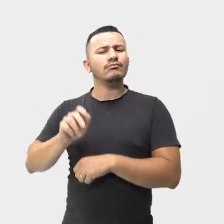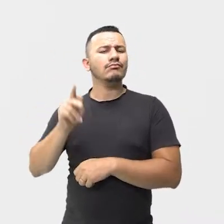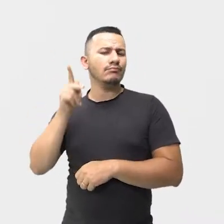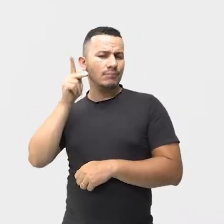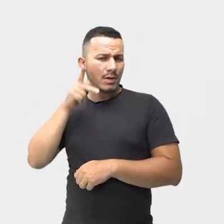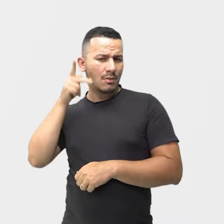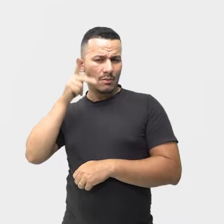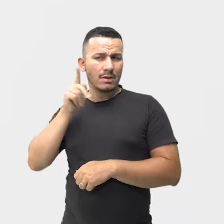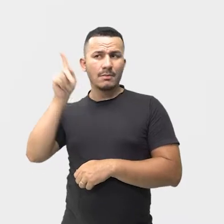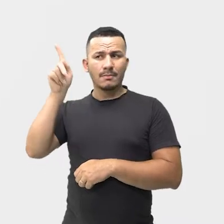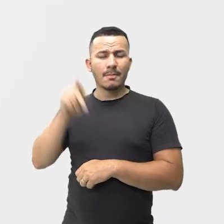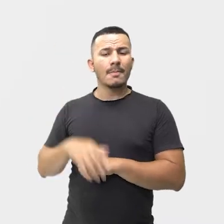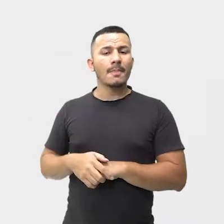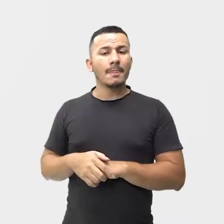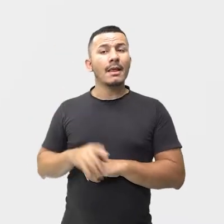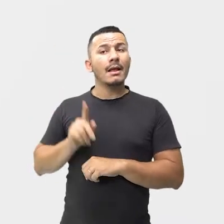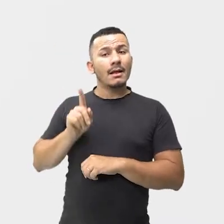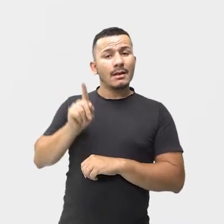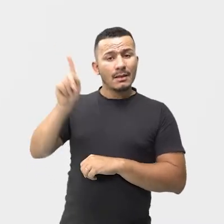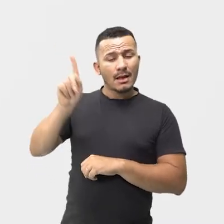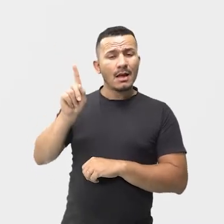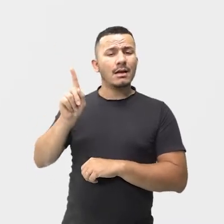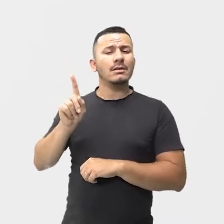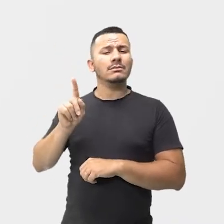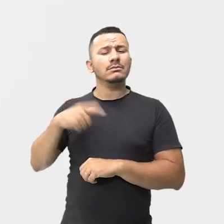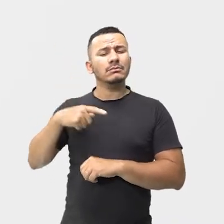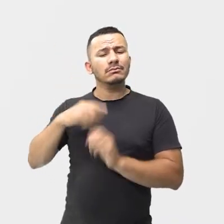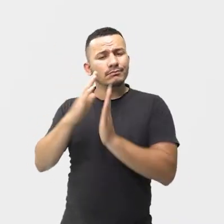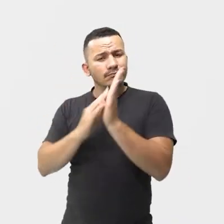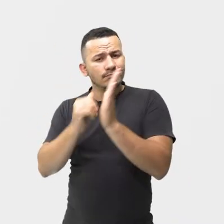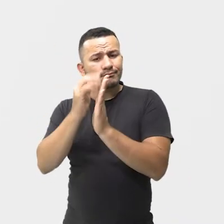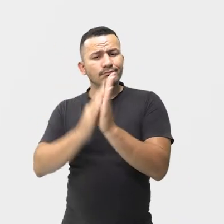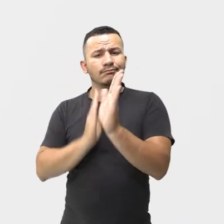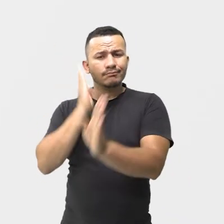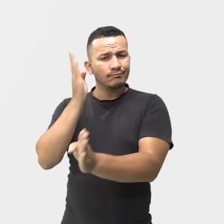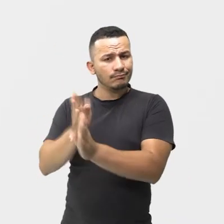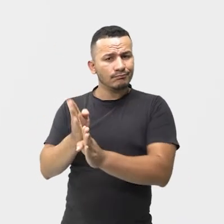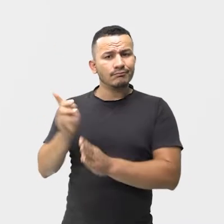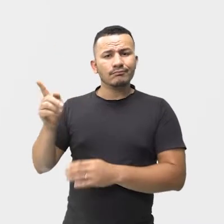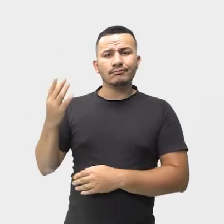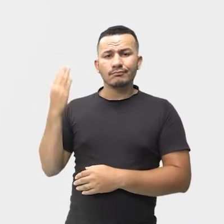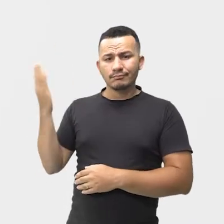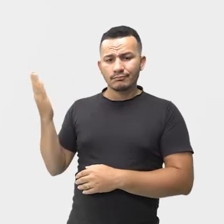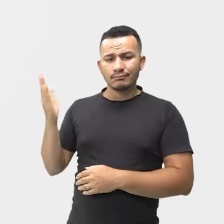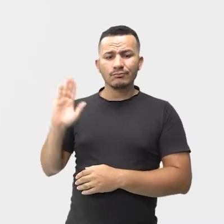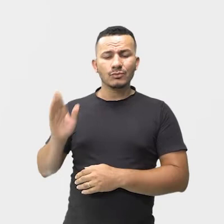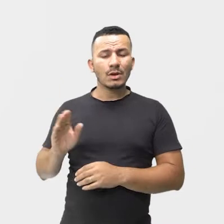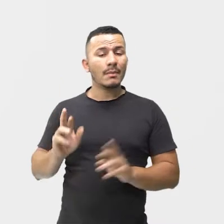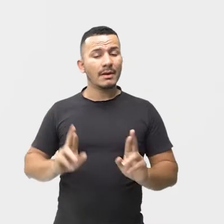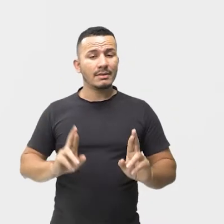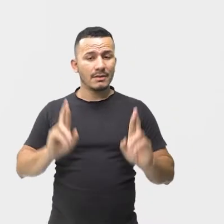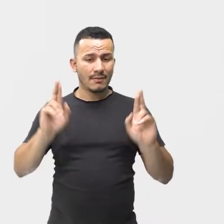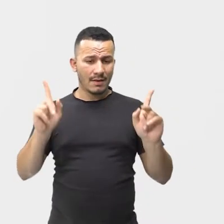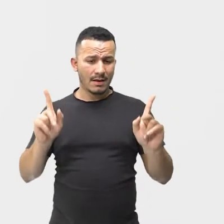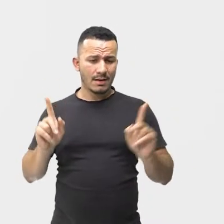Piauí. E a gente vai mostrar para vocês essa pintura, que é uma pintura mais estilizada. Não é uma